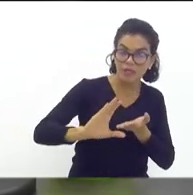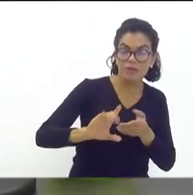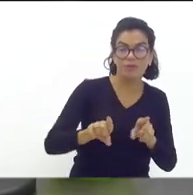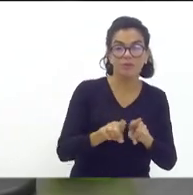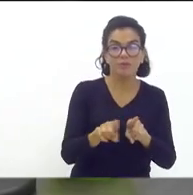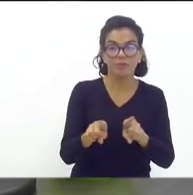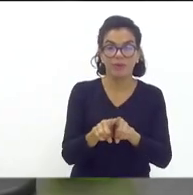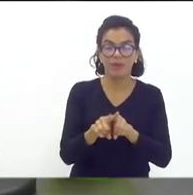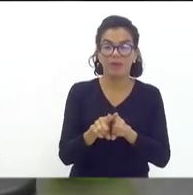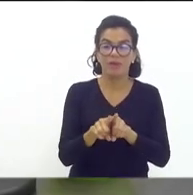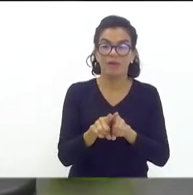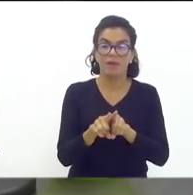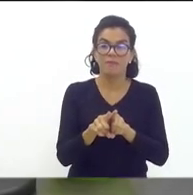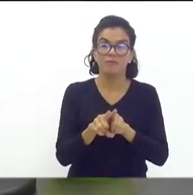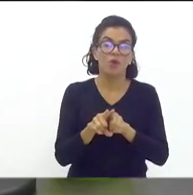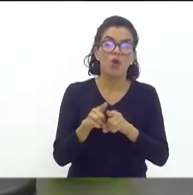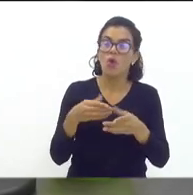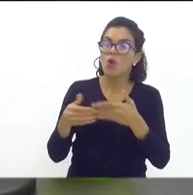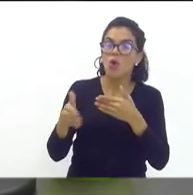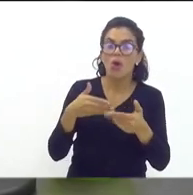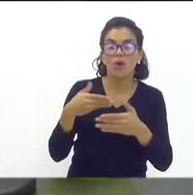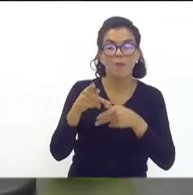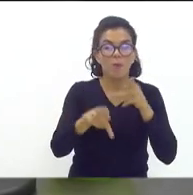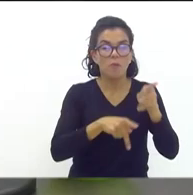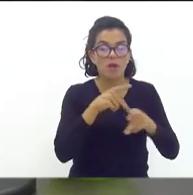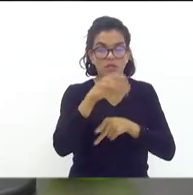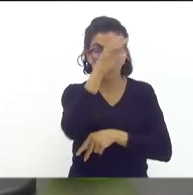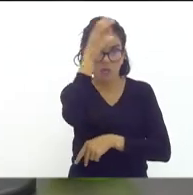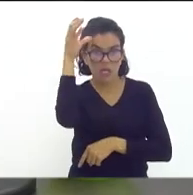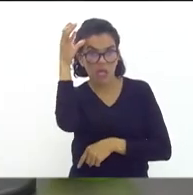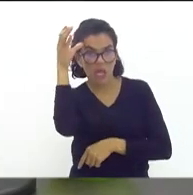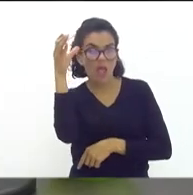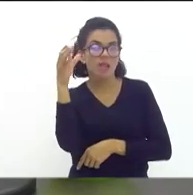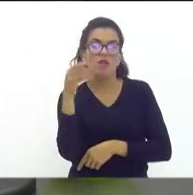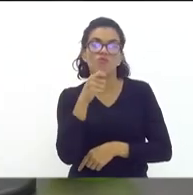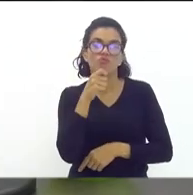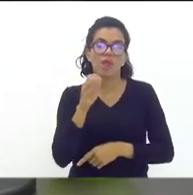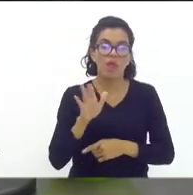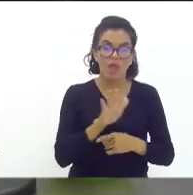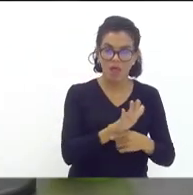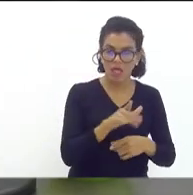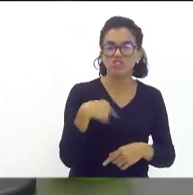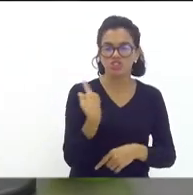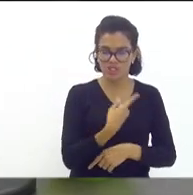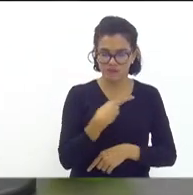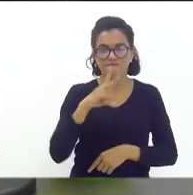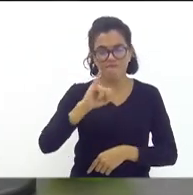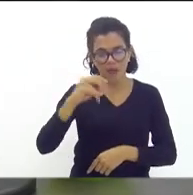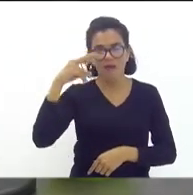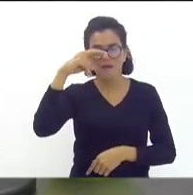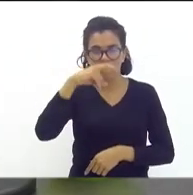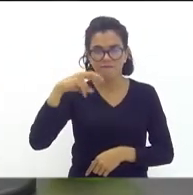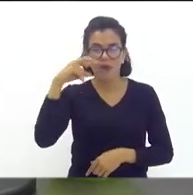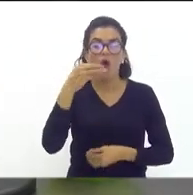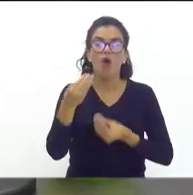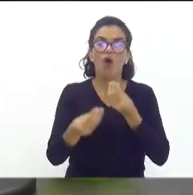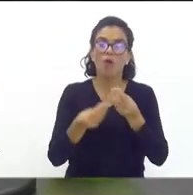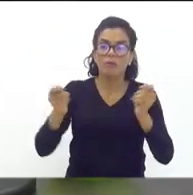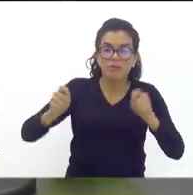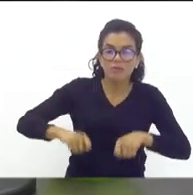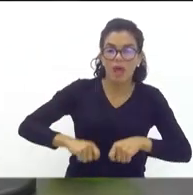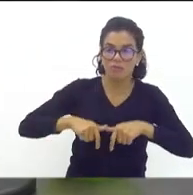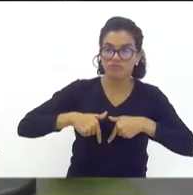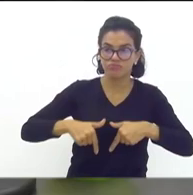deixar qualquer usuário qualquer população desasticida a gente vai se reunir e vai verificar como isso pode ser feito então